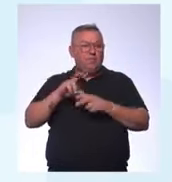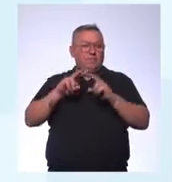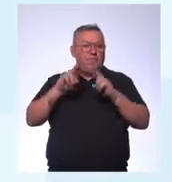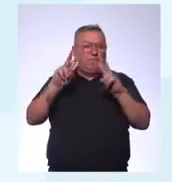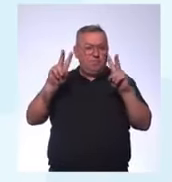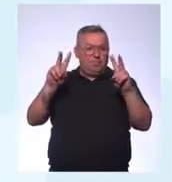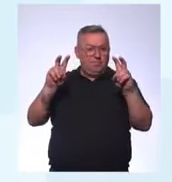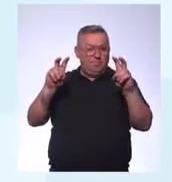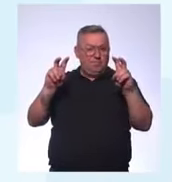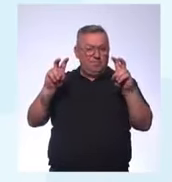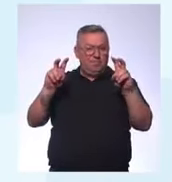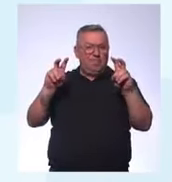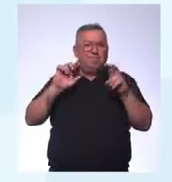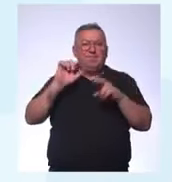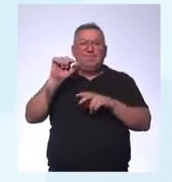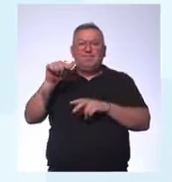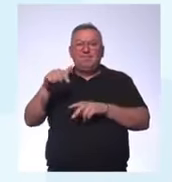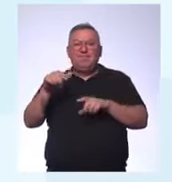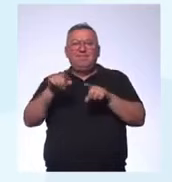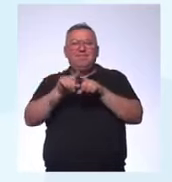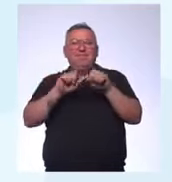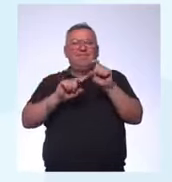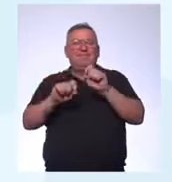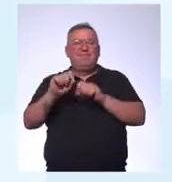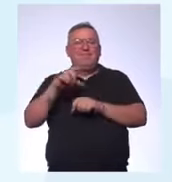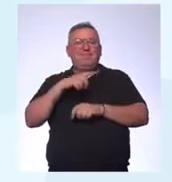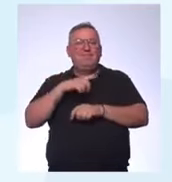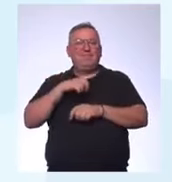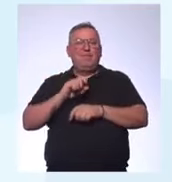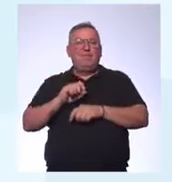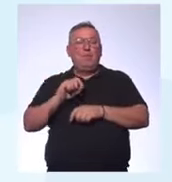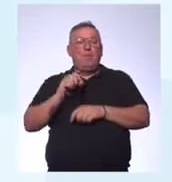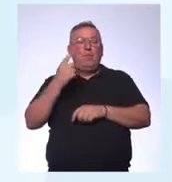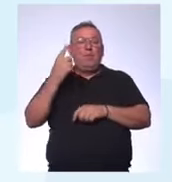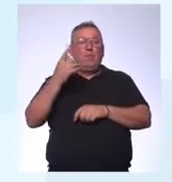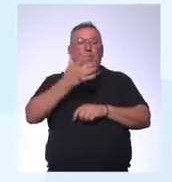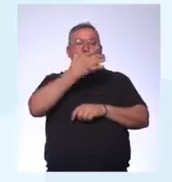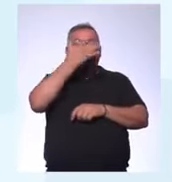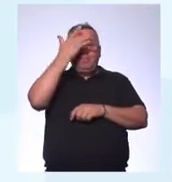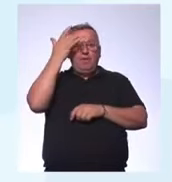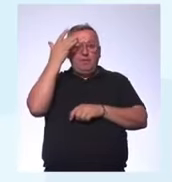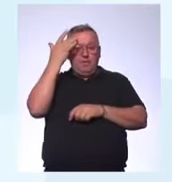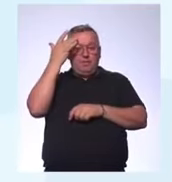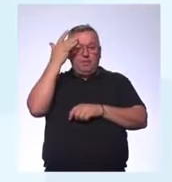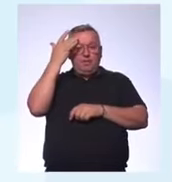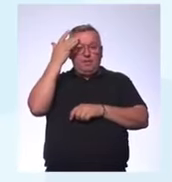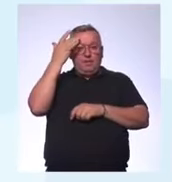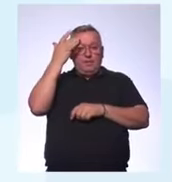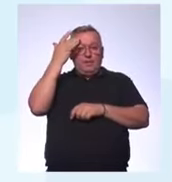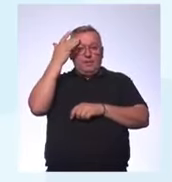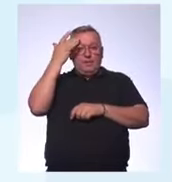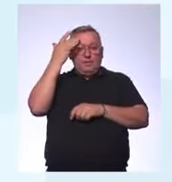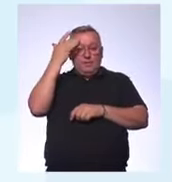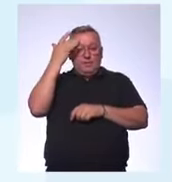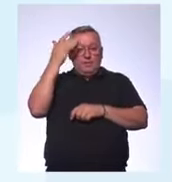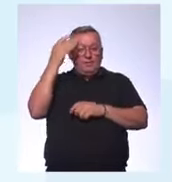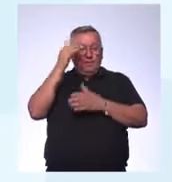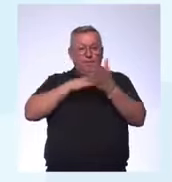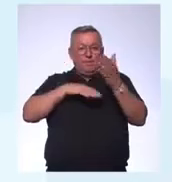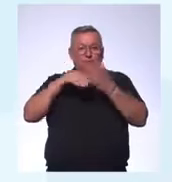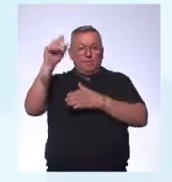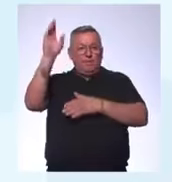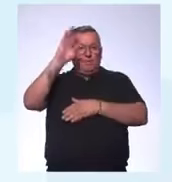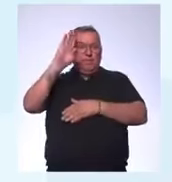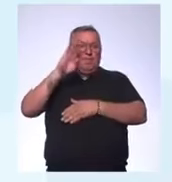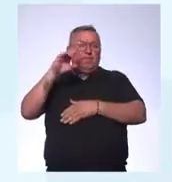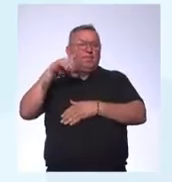aspas, certo? E depois, então, a gente tem uma pessoa né, dentre todos os